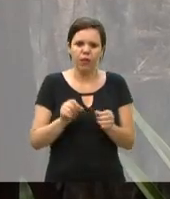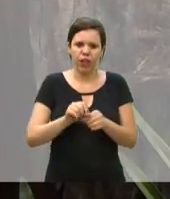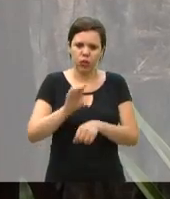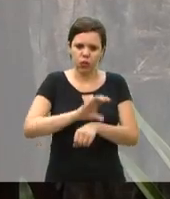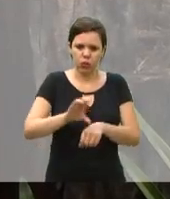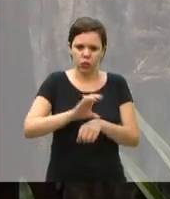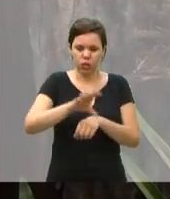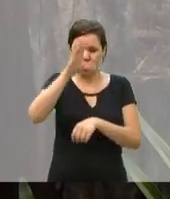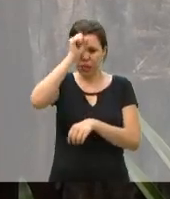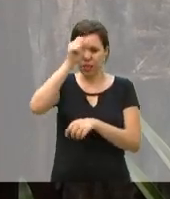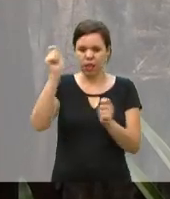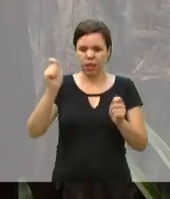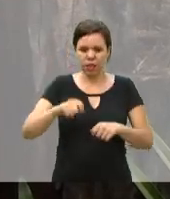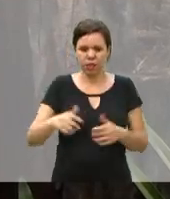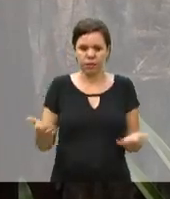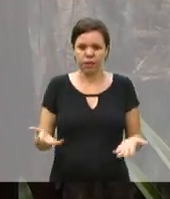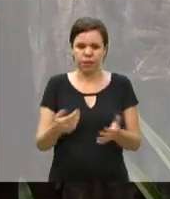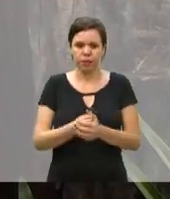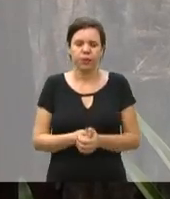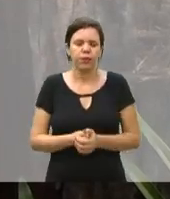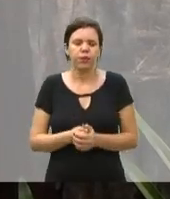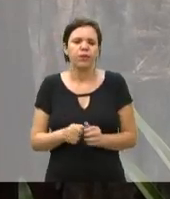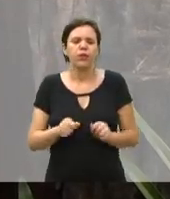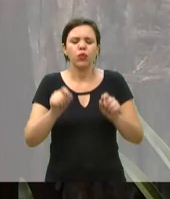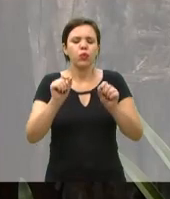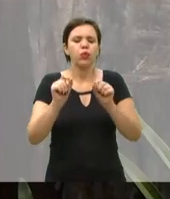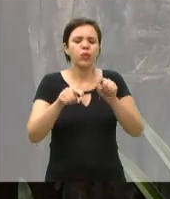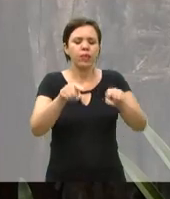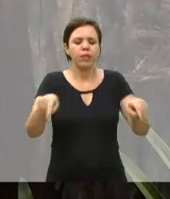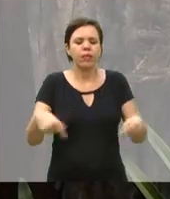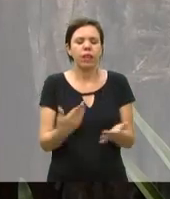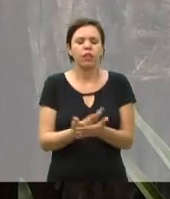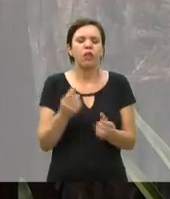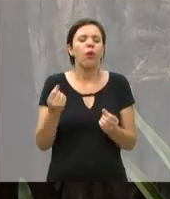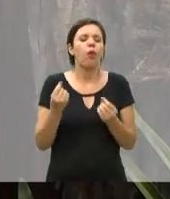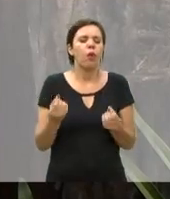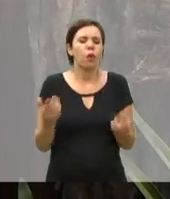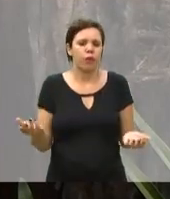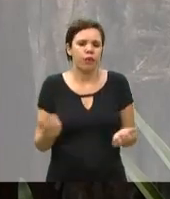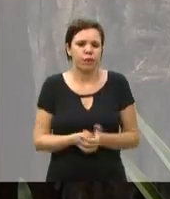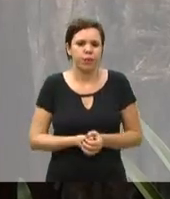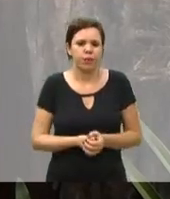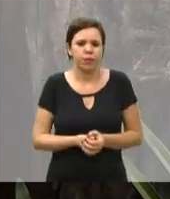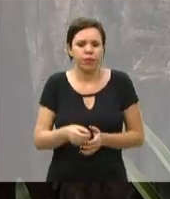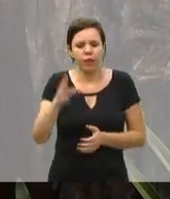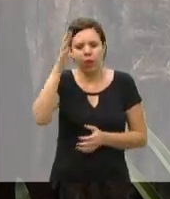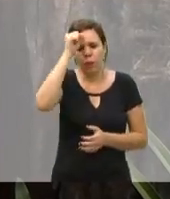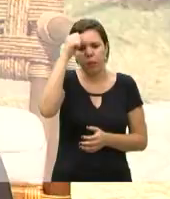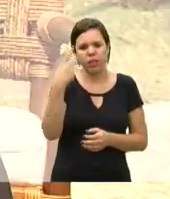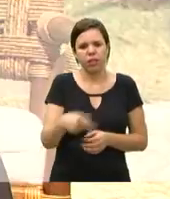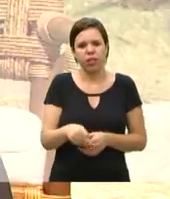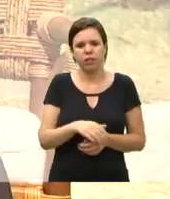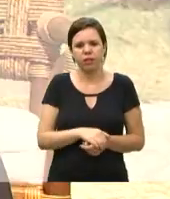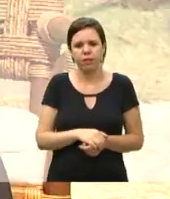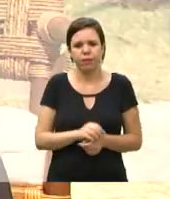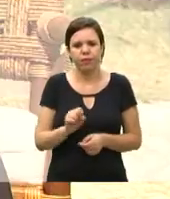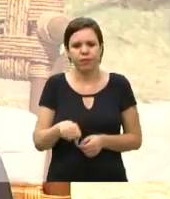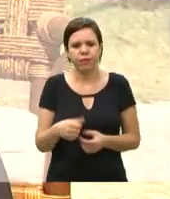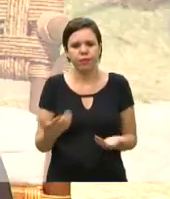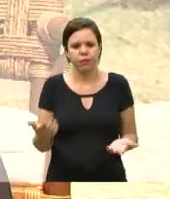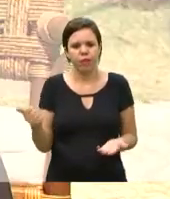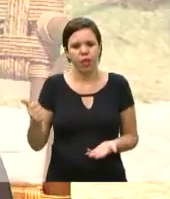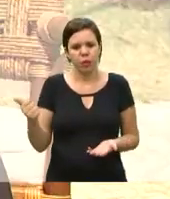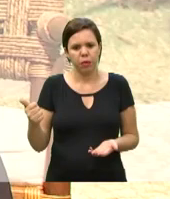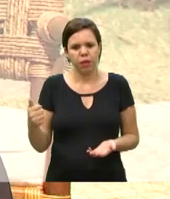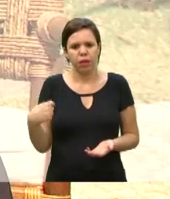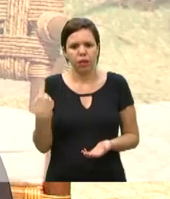uma demanda, né? Sim. Uhum. E na sala de aula, como é que é? Um aprendizado deles. Sim.